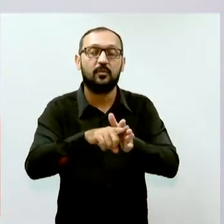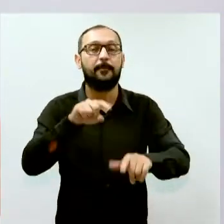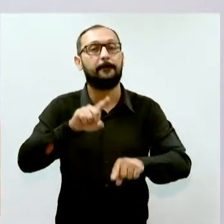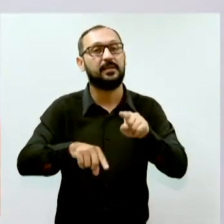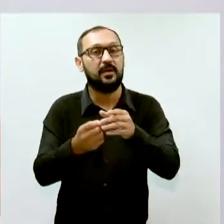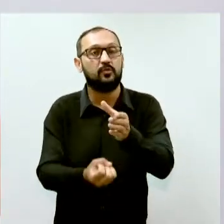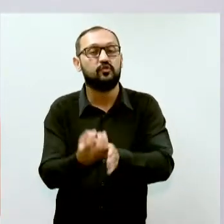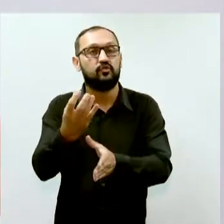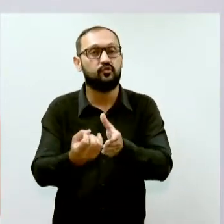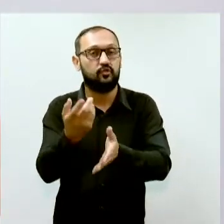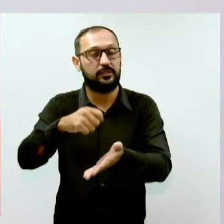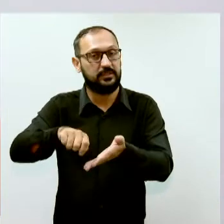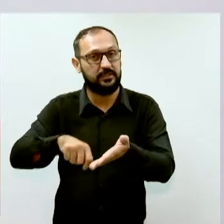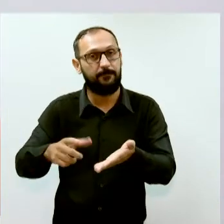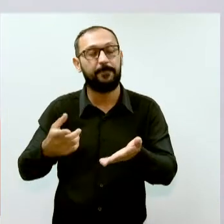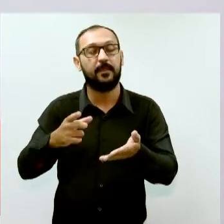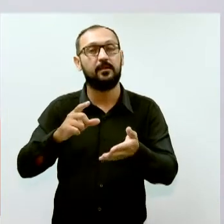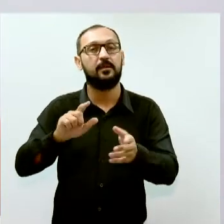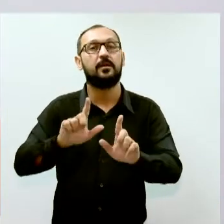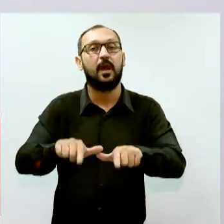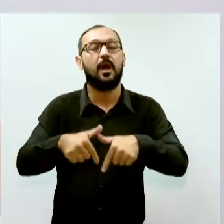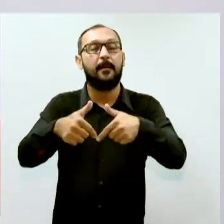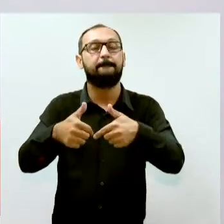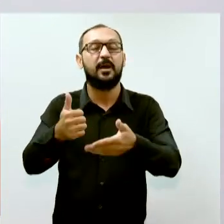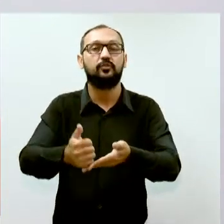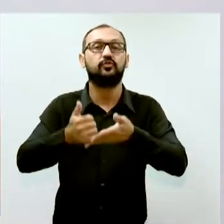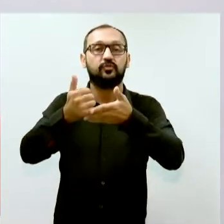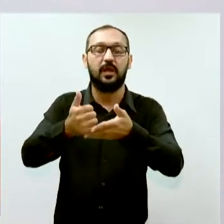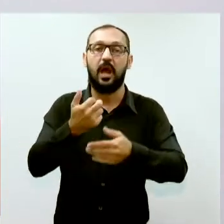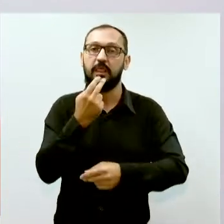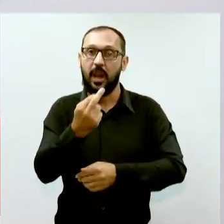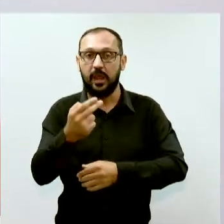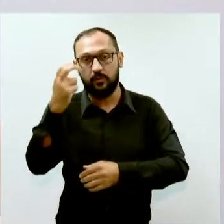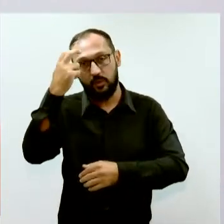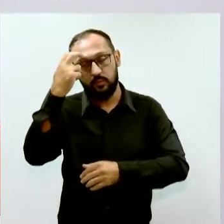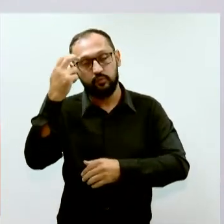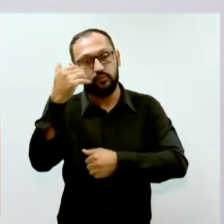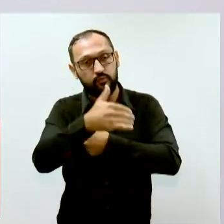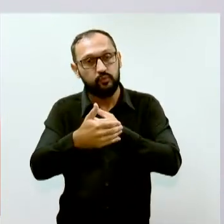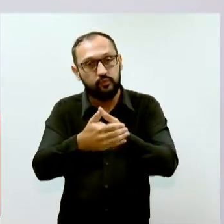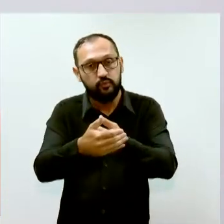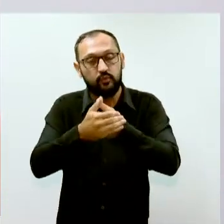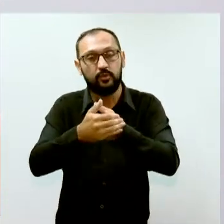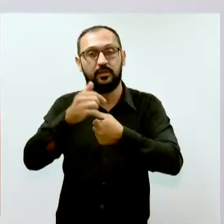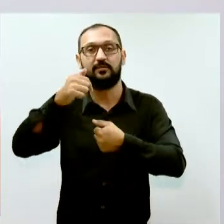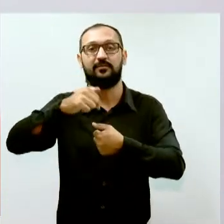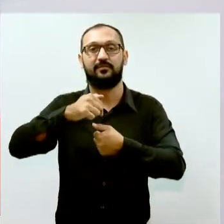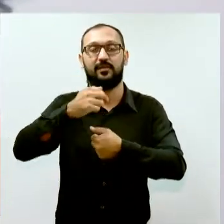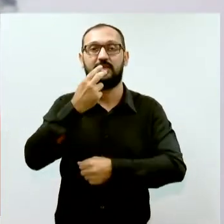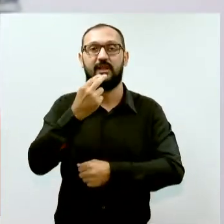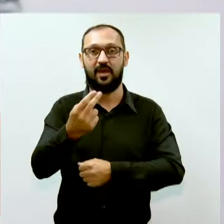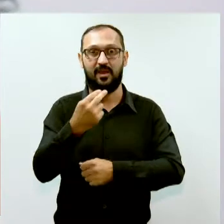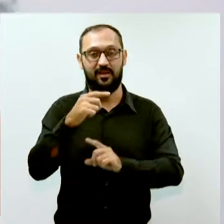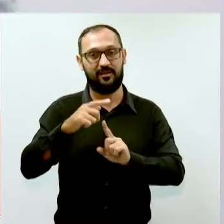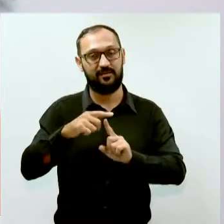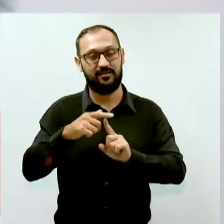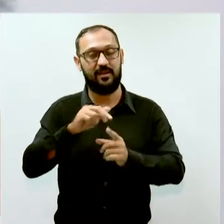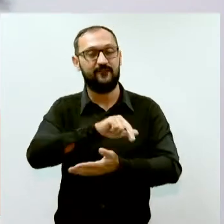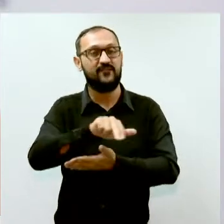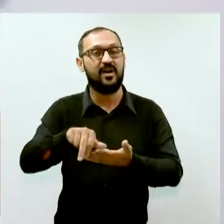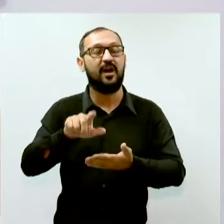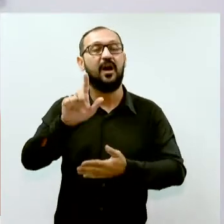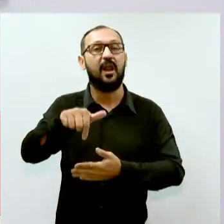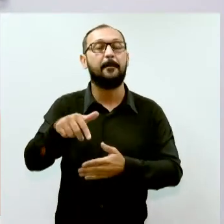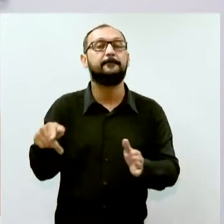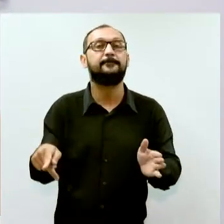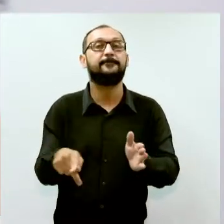materiais didáticos e que estão desenvolvendo ações de salvaguarda da língua e da cultura terena. A língua terena, como as línguas